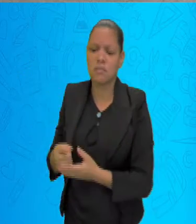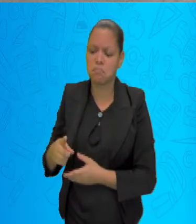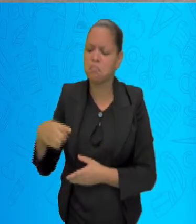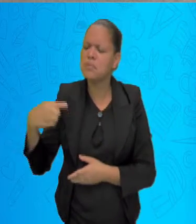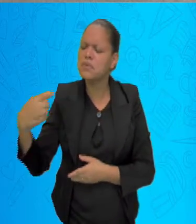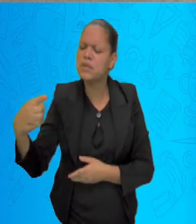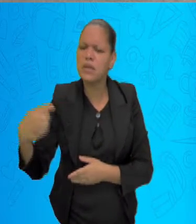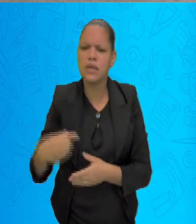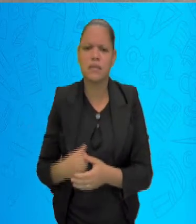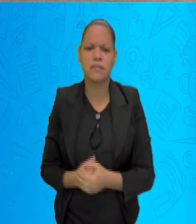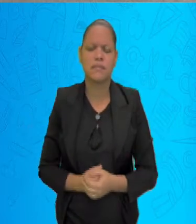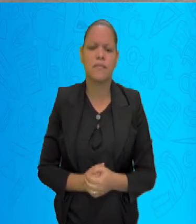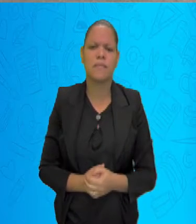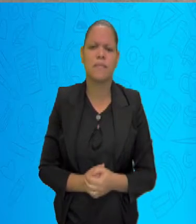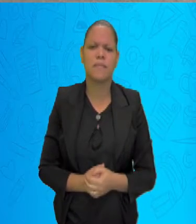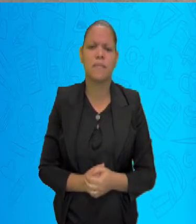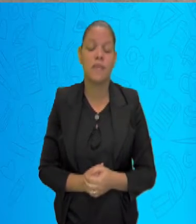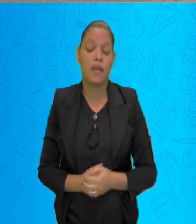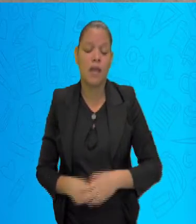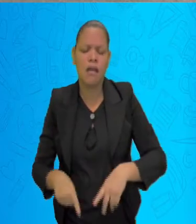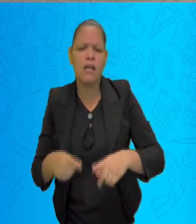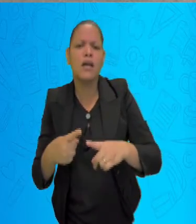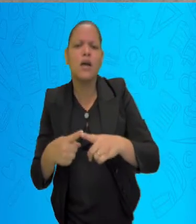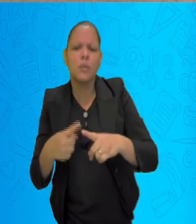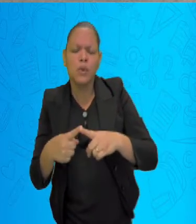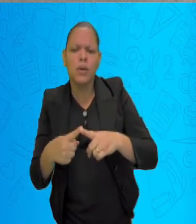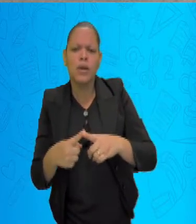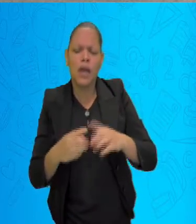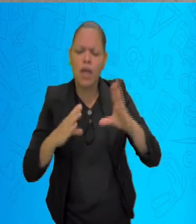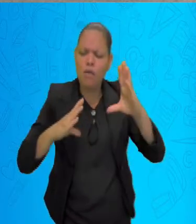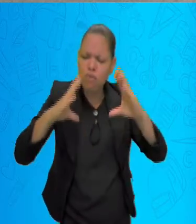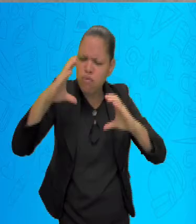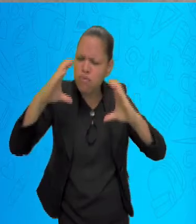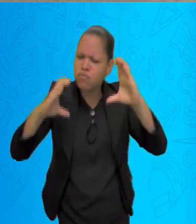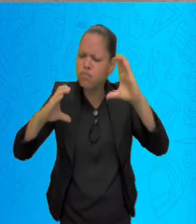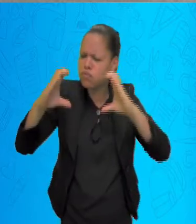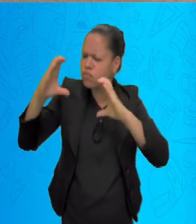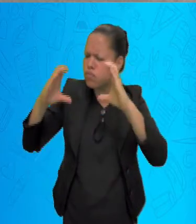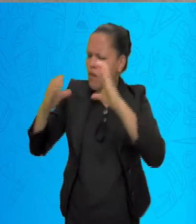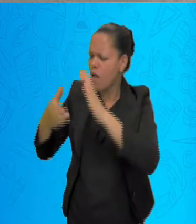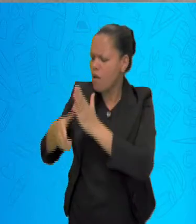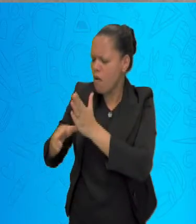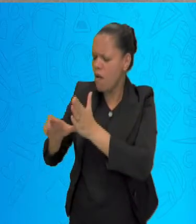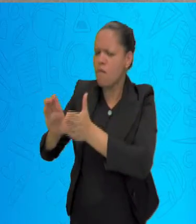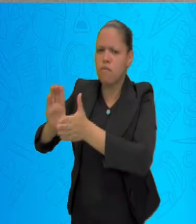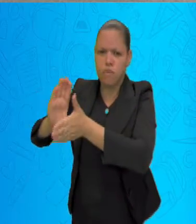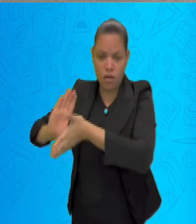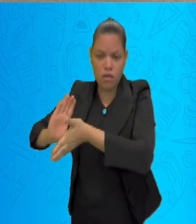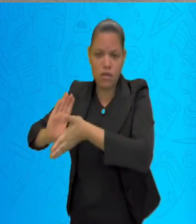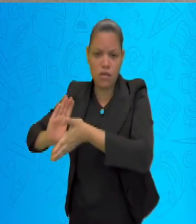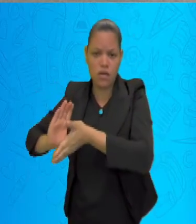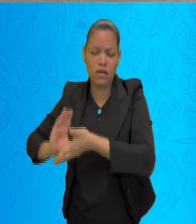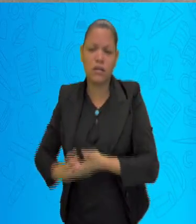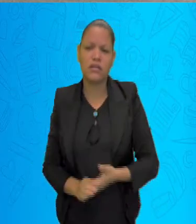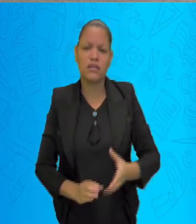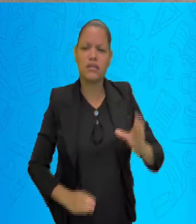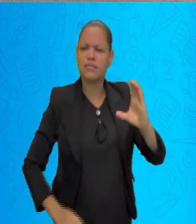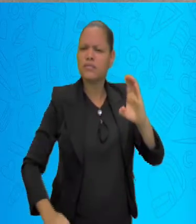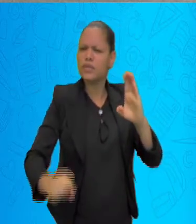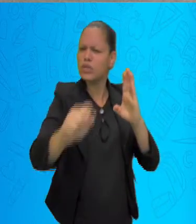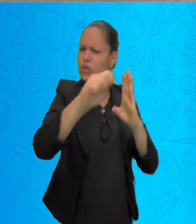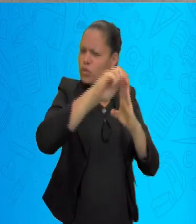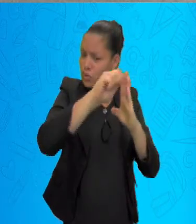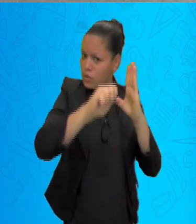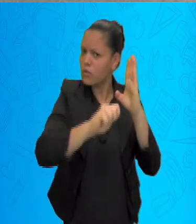Essas manifestações, antes do processo de independência do século XIX, já nos finais do